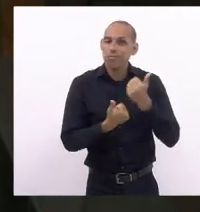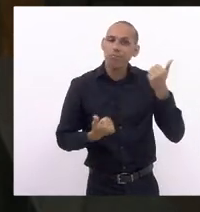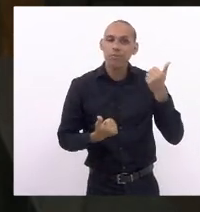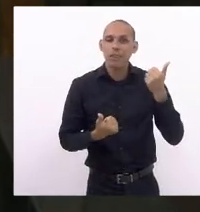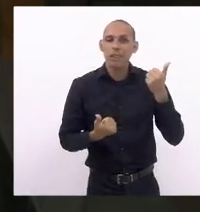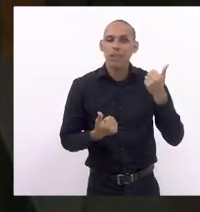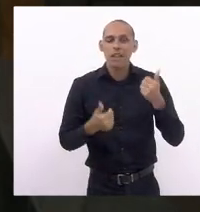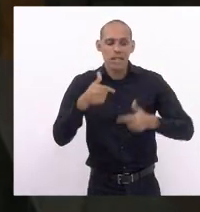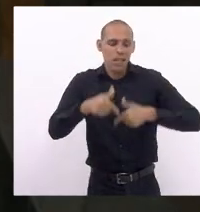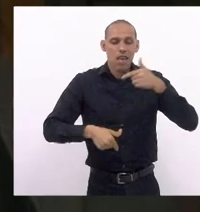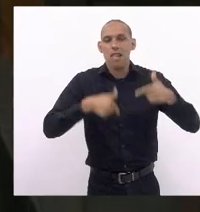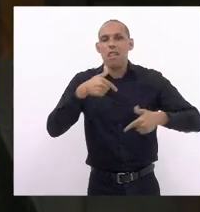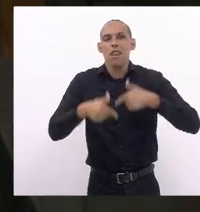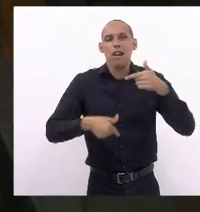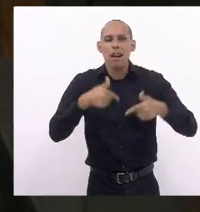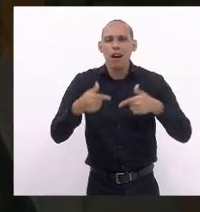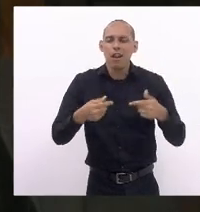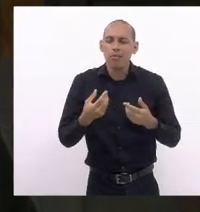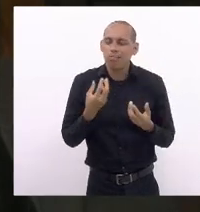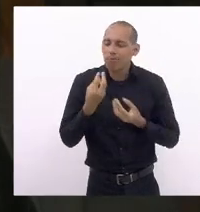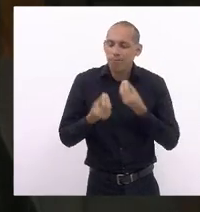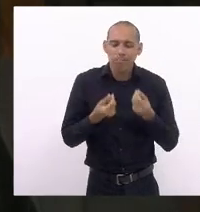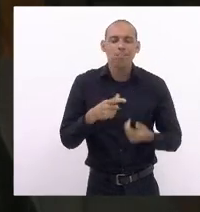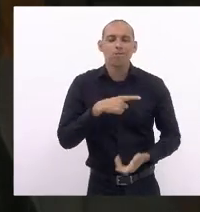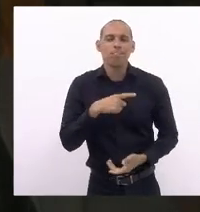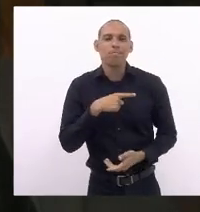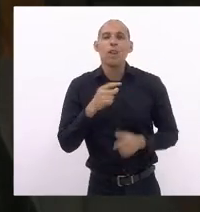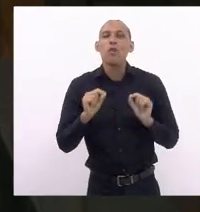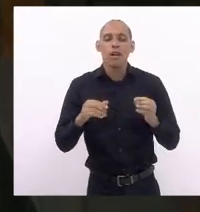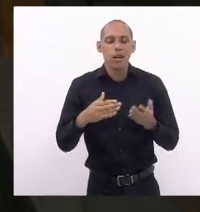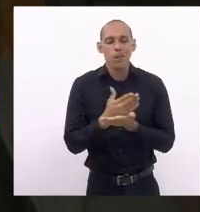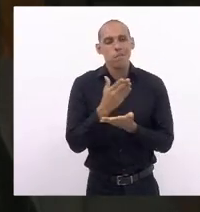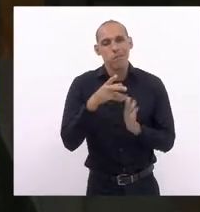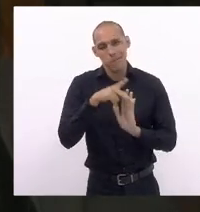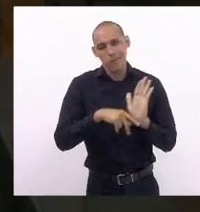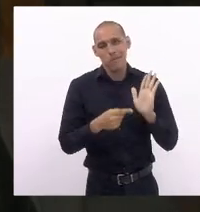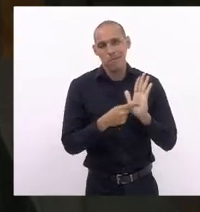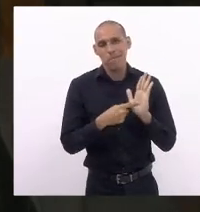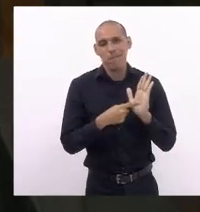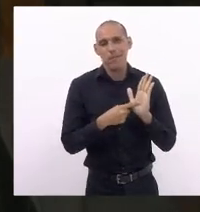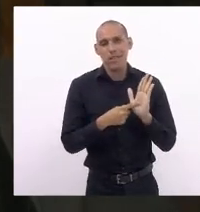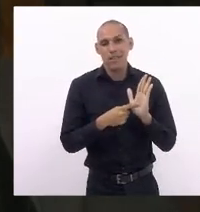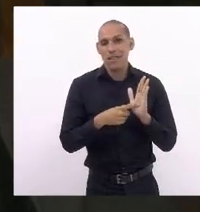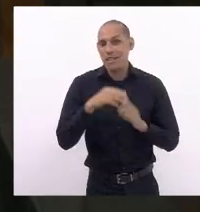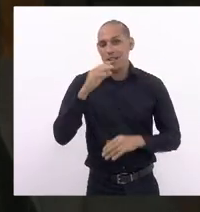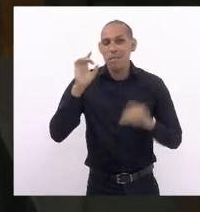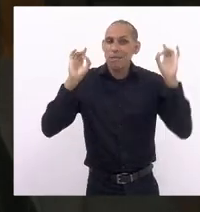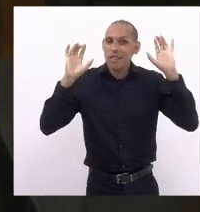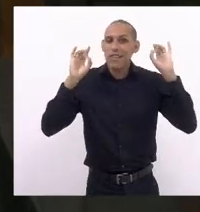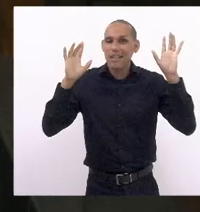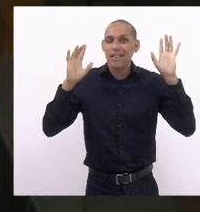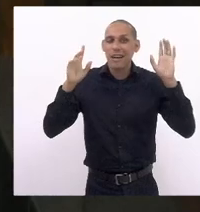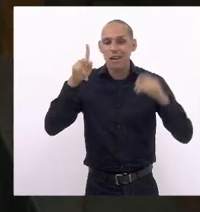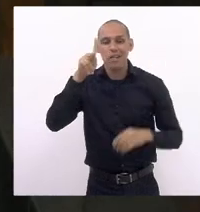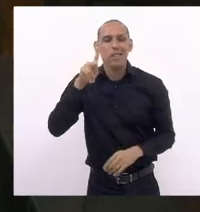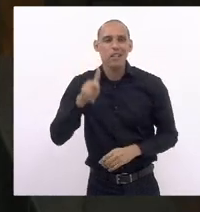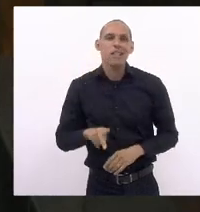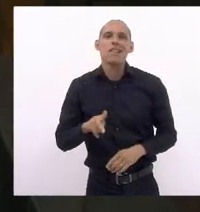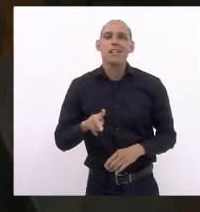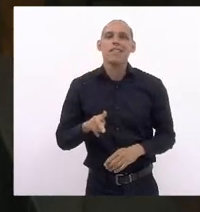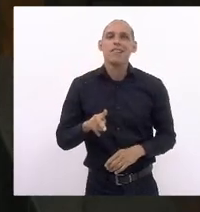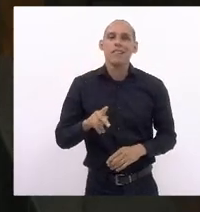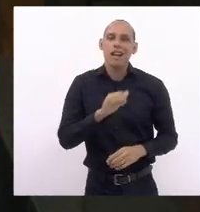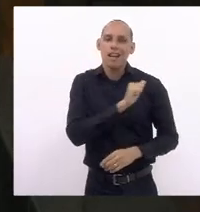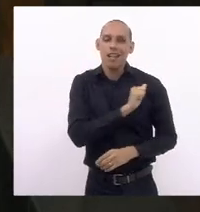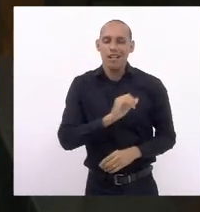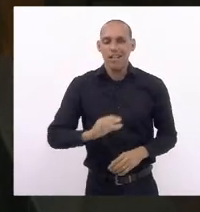que trabalharam e tiveram a sensibilidade na aprovação desse projeto, e em especial o nosso presidente André Ciliano, Marta,